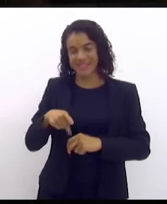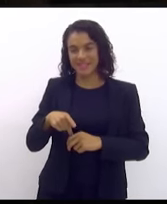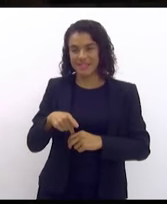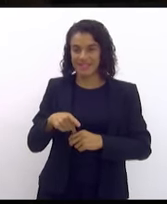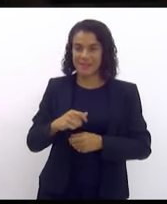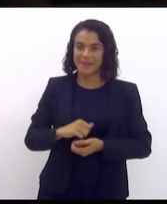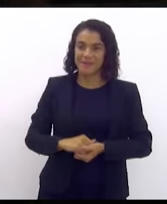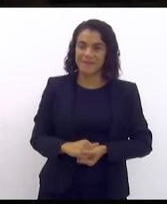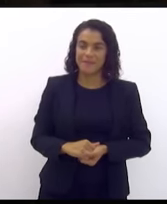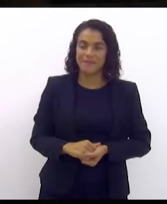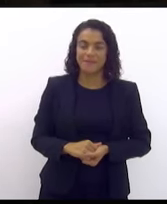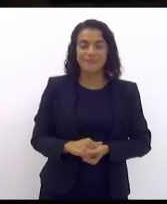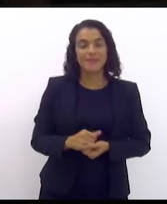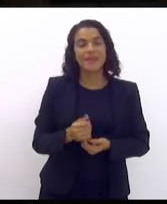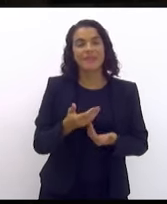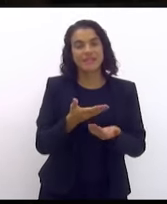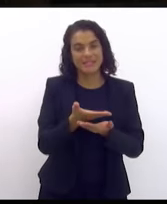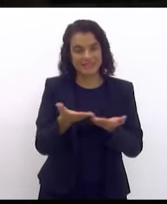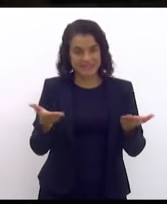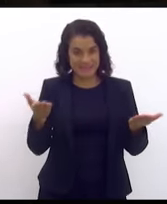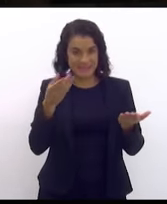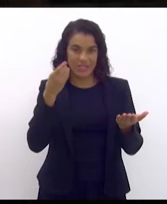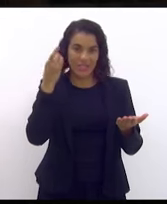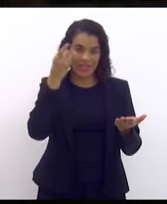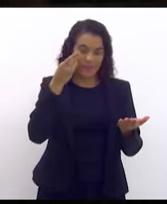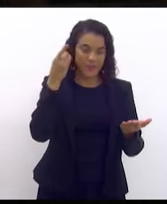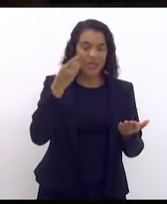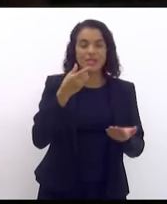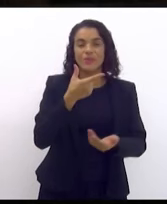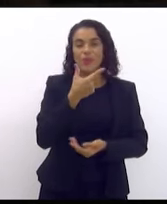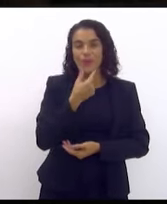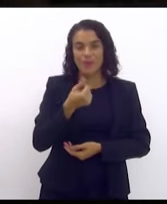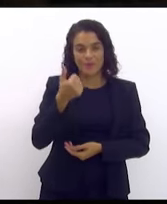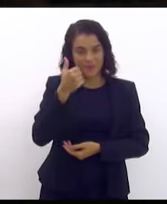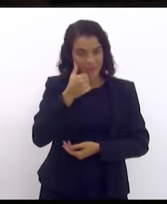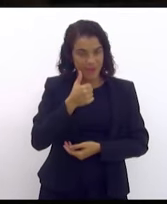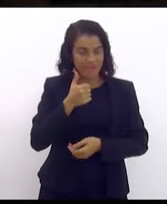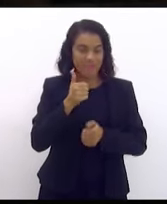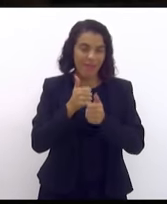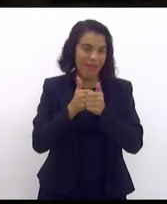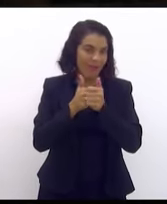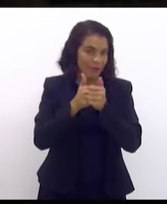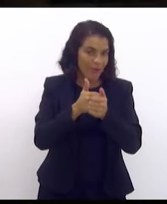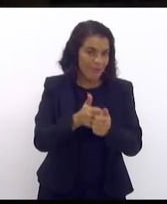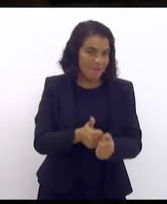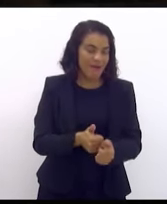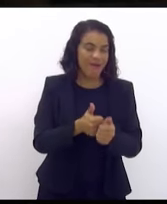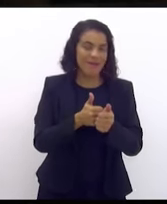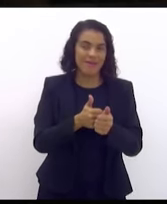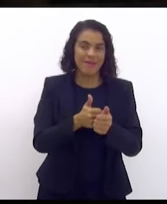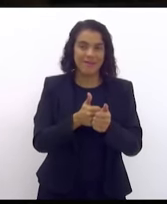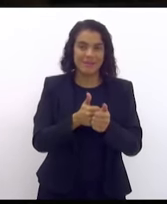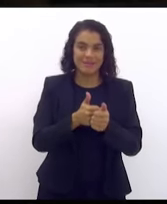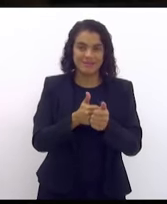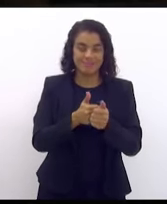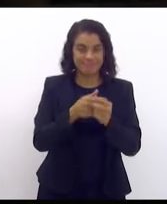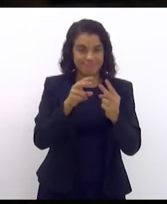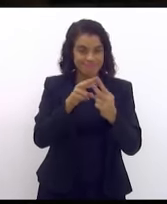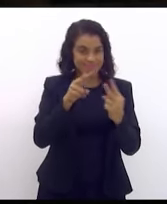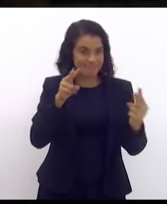iniciais senhoras e senhores ados que nos acompanham de forma